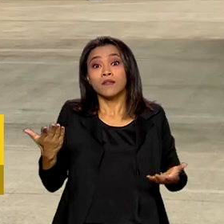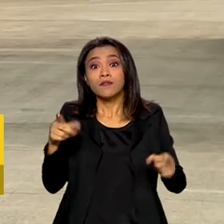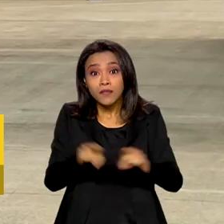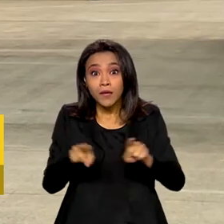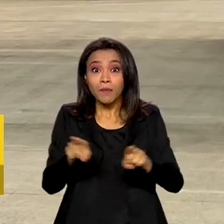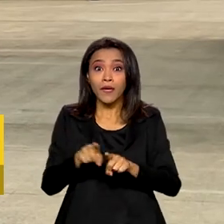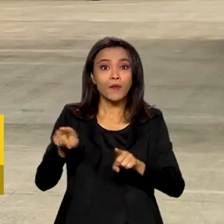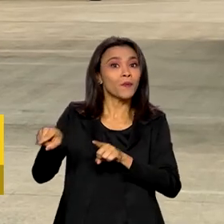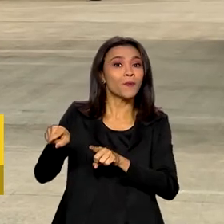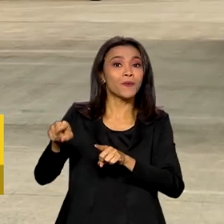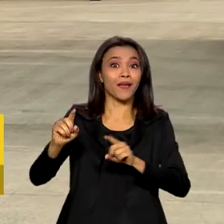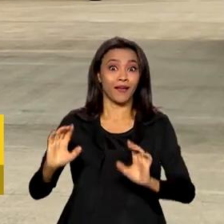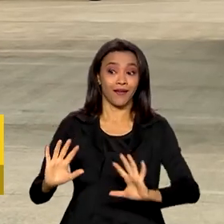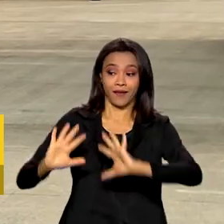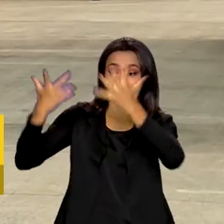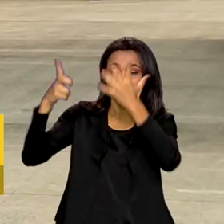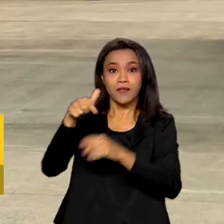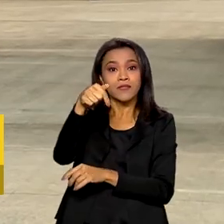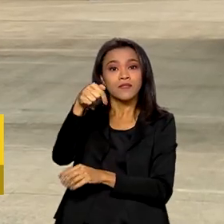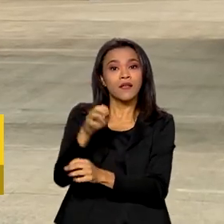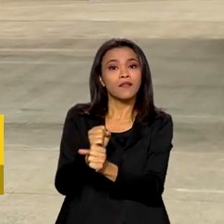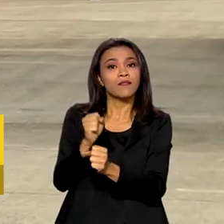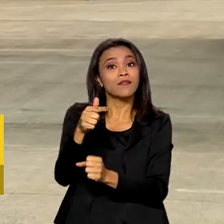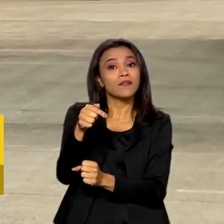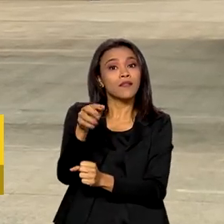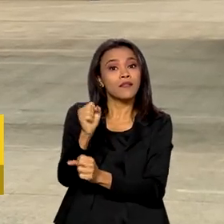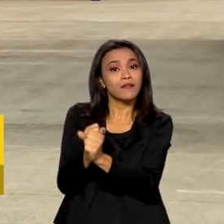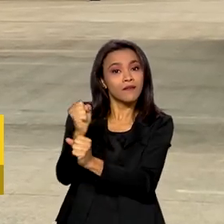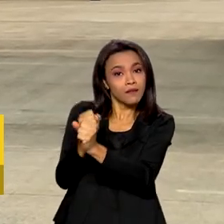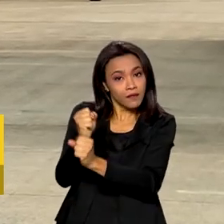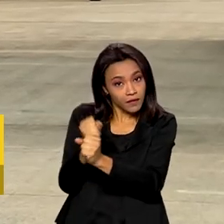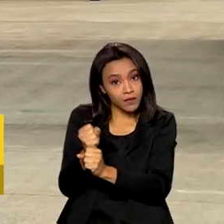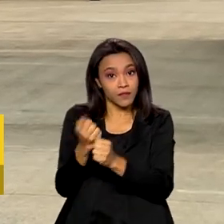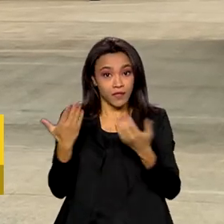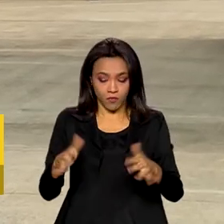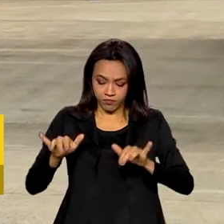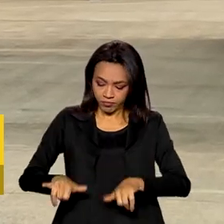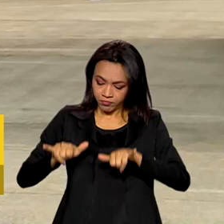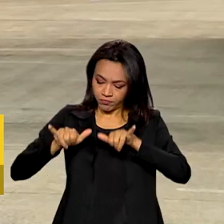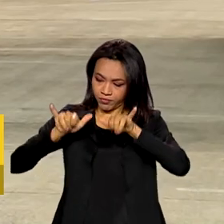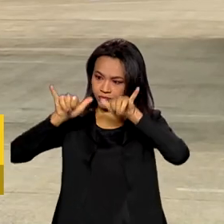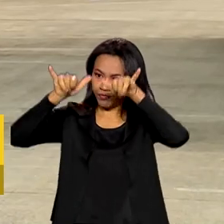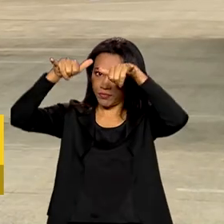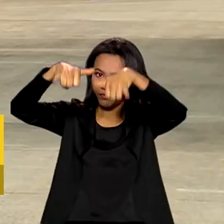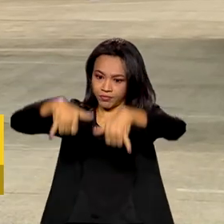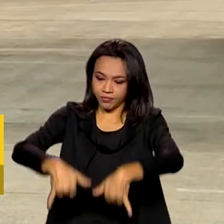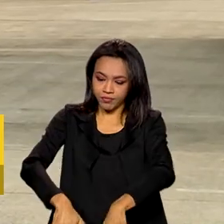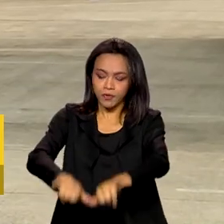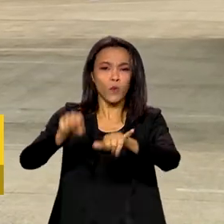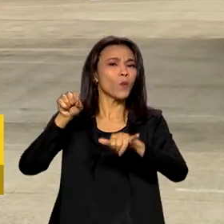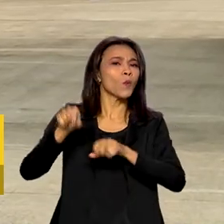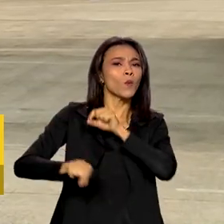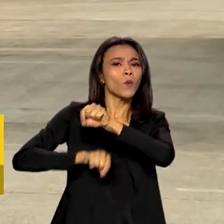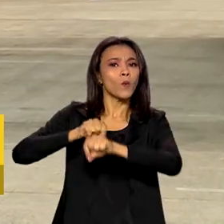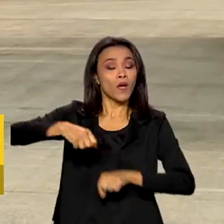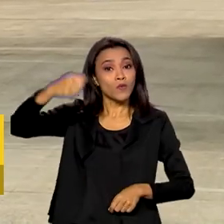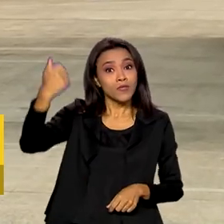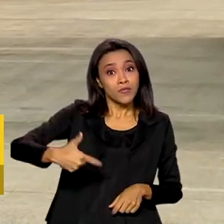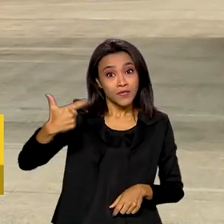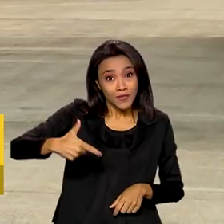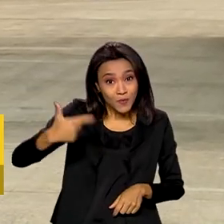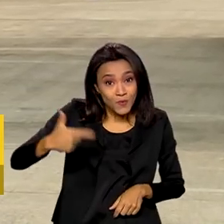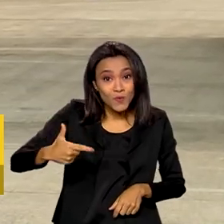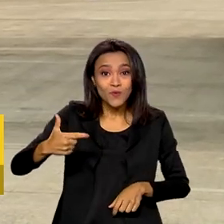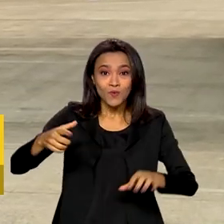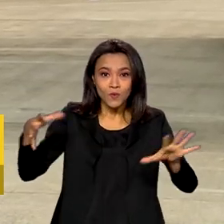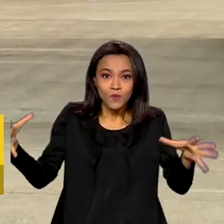70 anos. E olha, a nossa Esquadrilha da Fumaça é o segundo esquadrão de demonstração aérea mais antigo